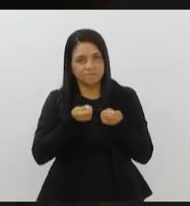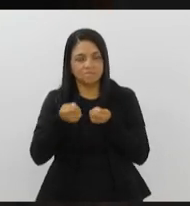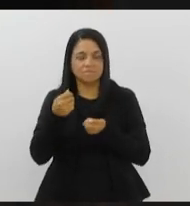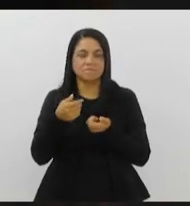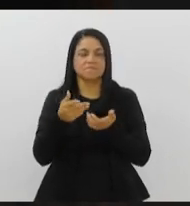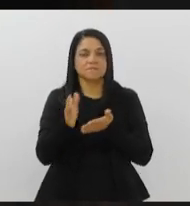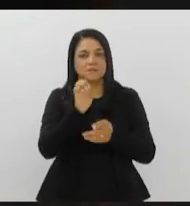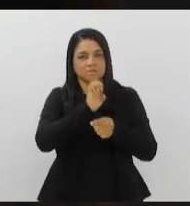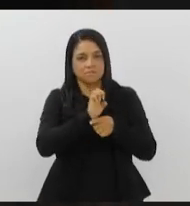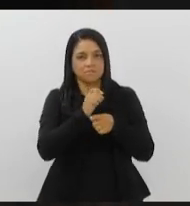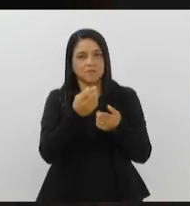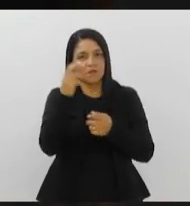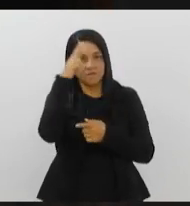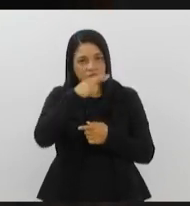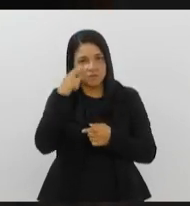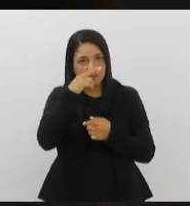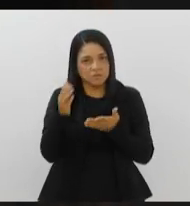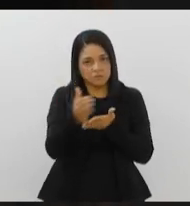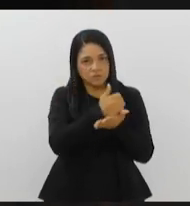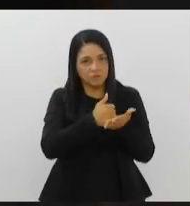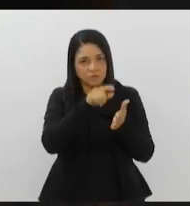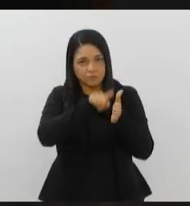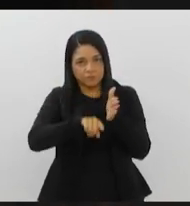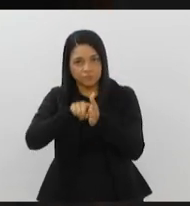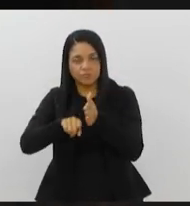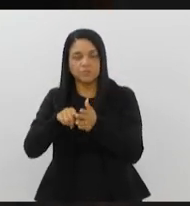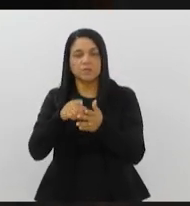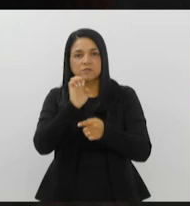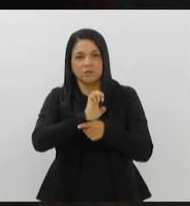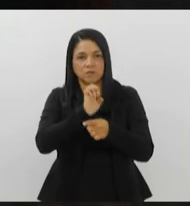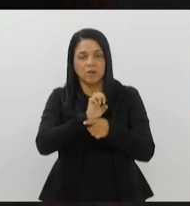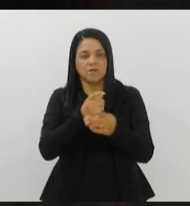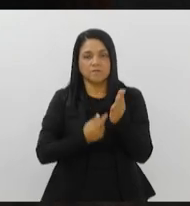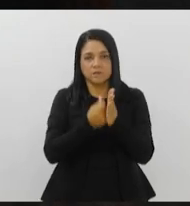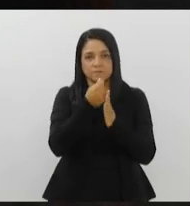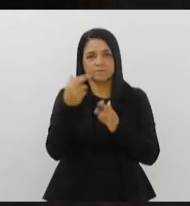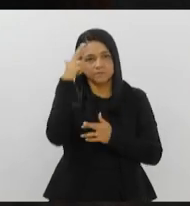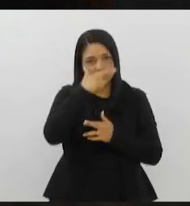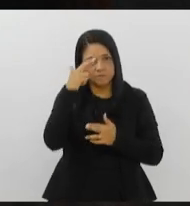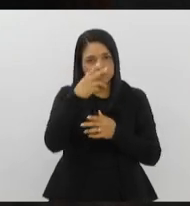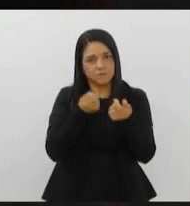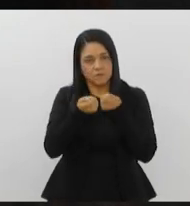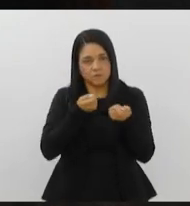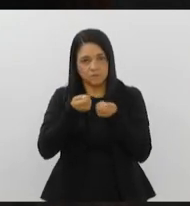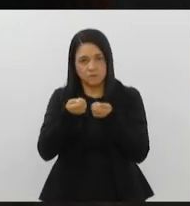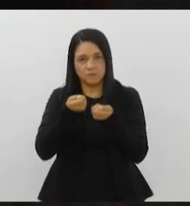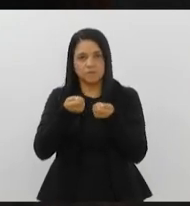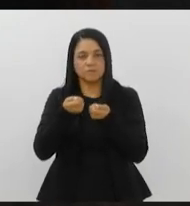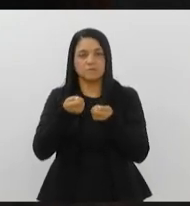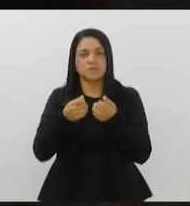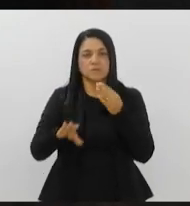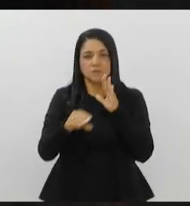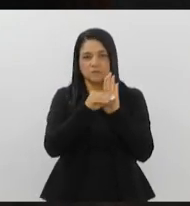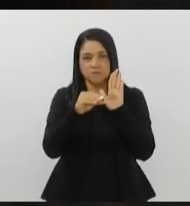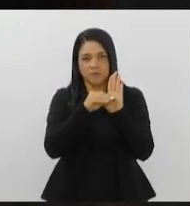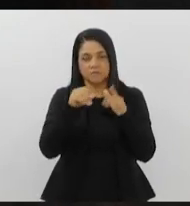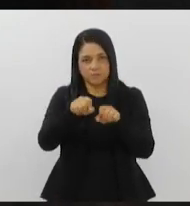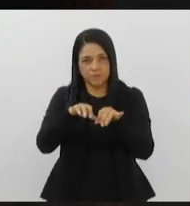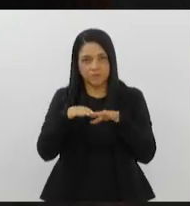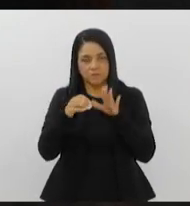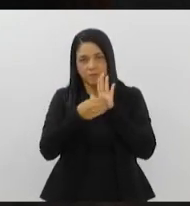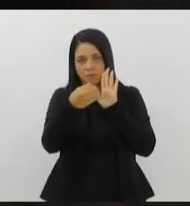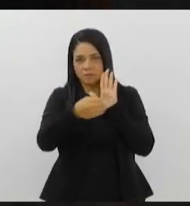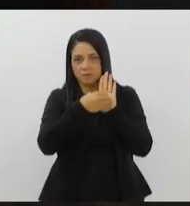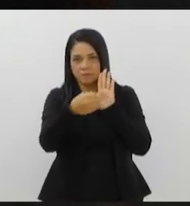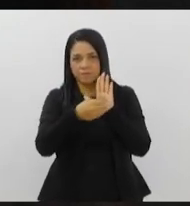Estadual, Fiscalização dos Tributos Estaduais, Orçamento e Finanças, Fiscalização Financeira e Controle das Emendas de Plenário. Para emitir